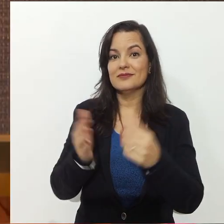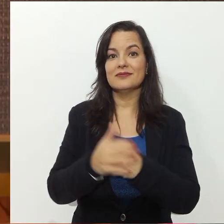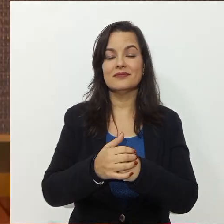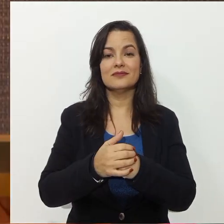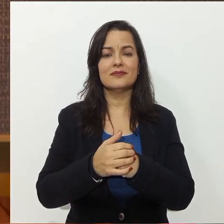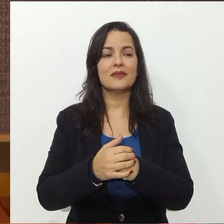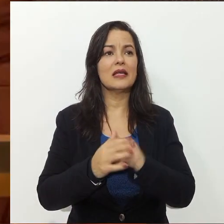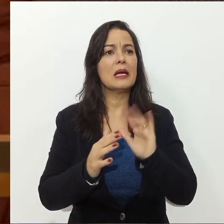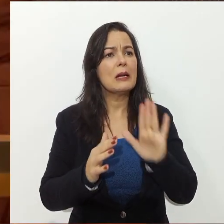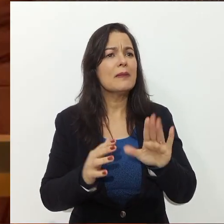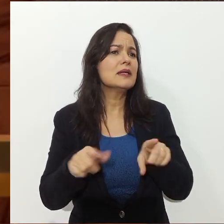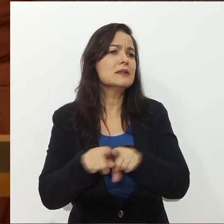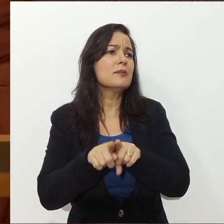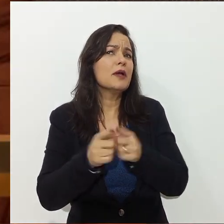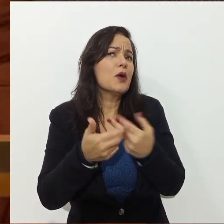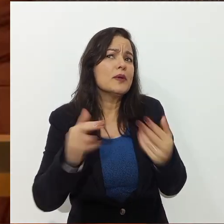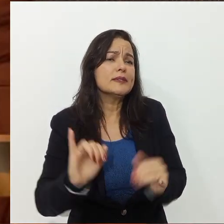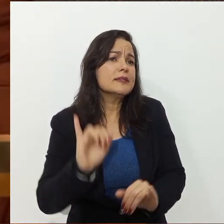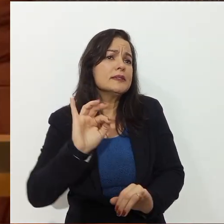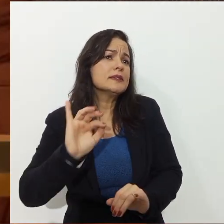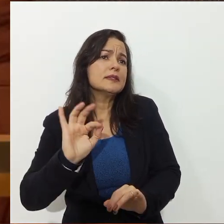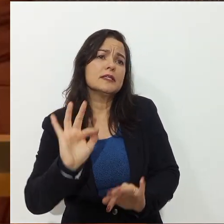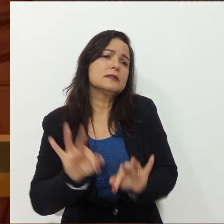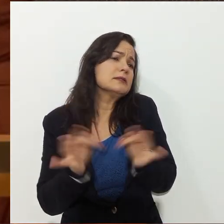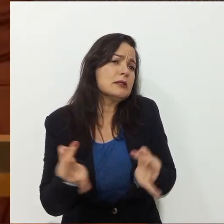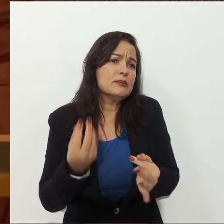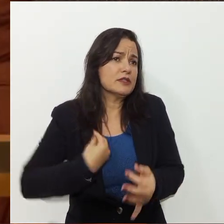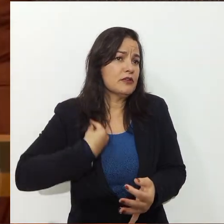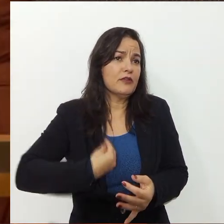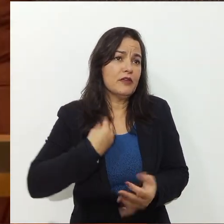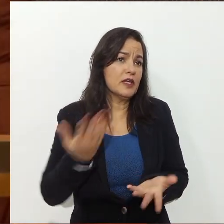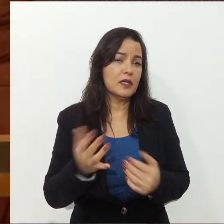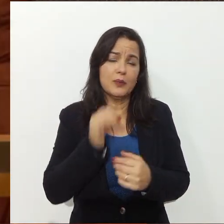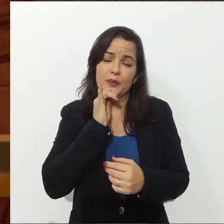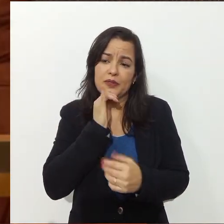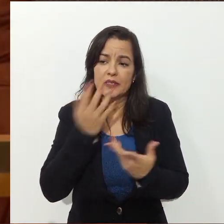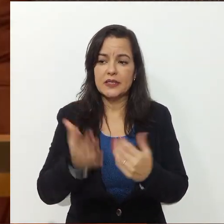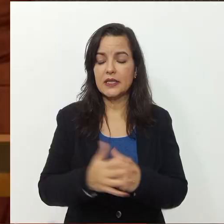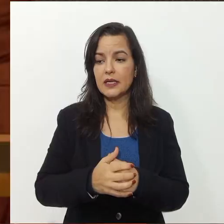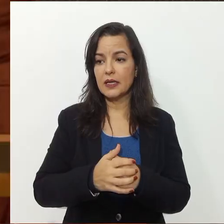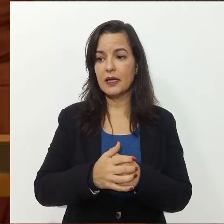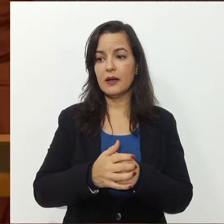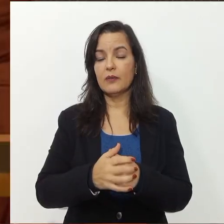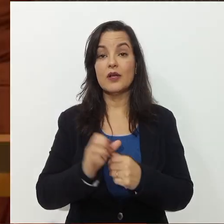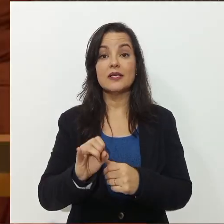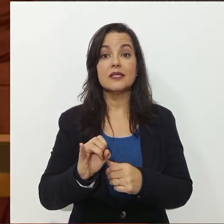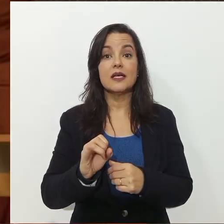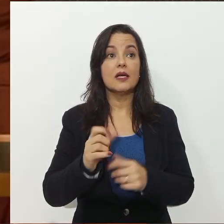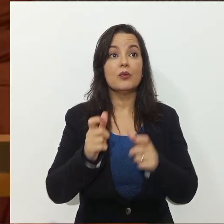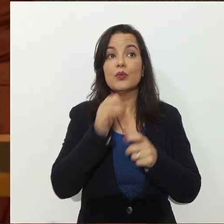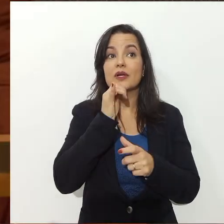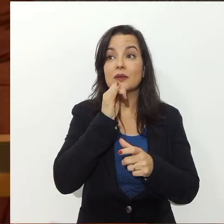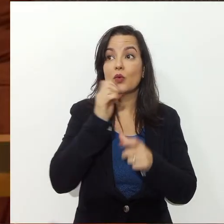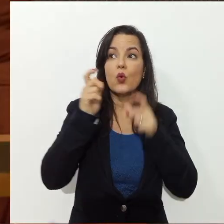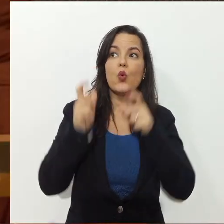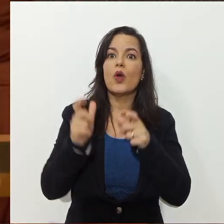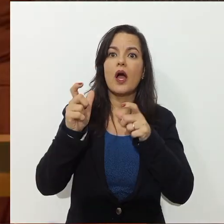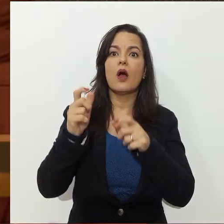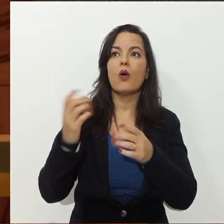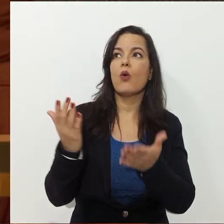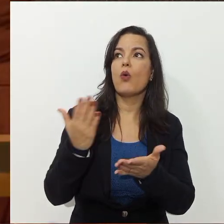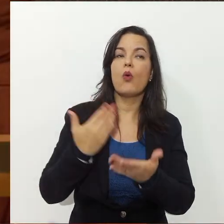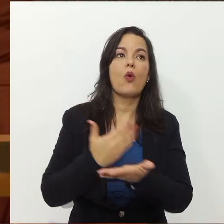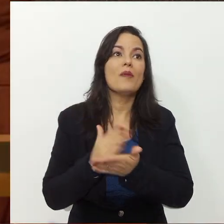pequenas situações do nosso dia a dia, não é? Por exemplo, se eventualmente, né, algum lugar demandar, estiver pegando fogo na